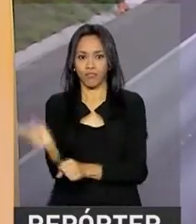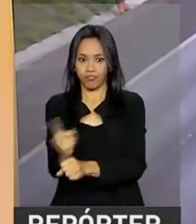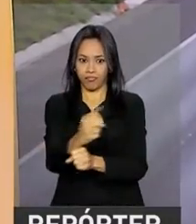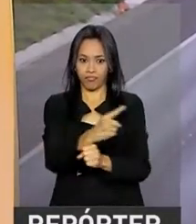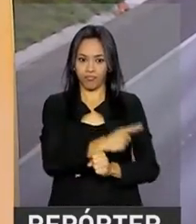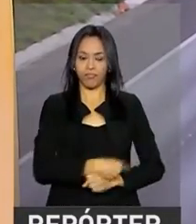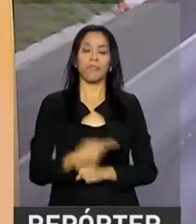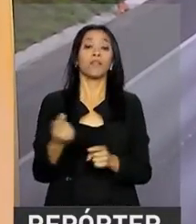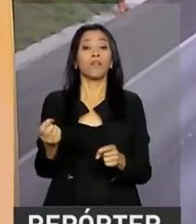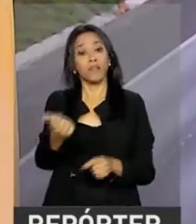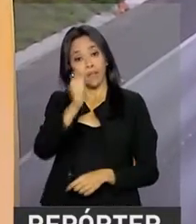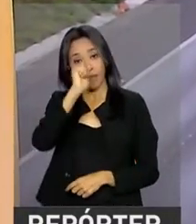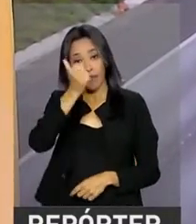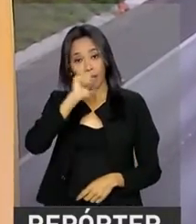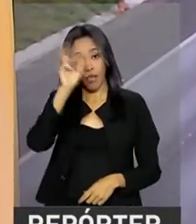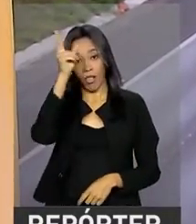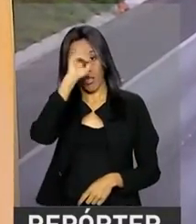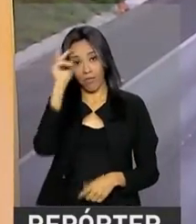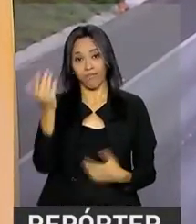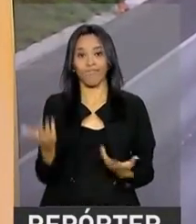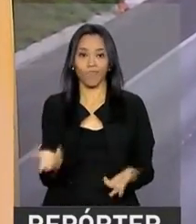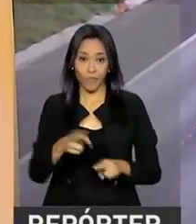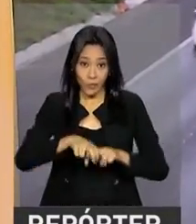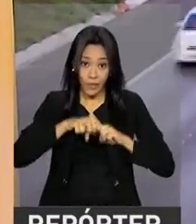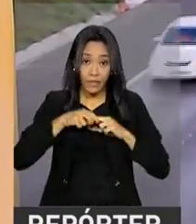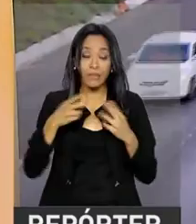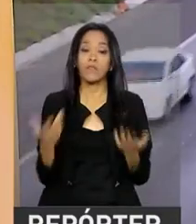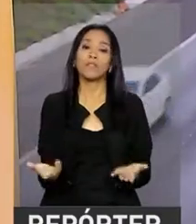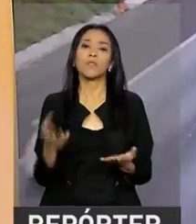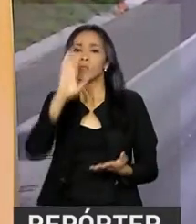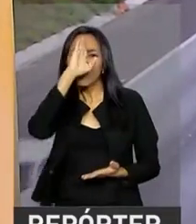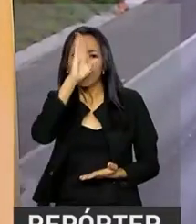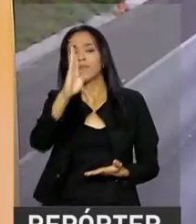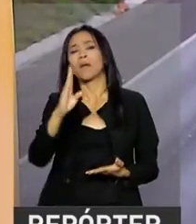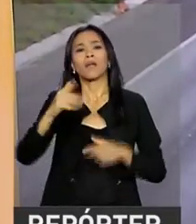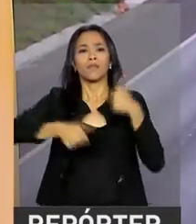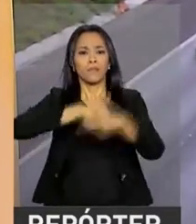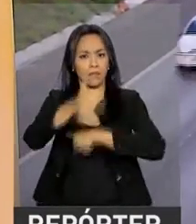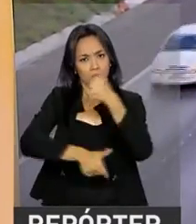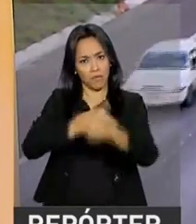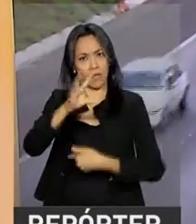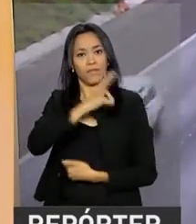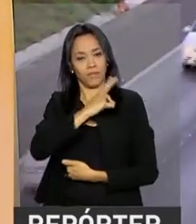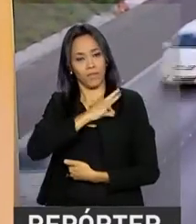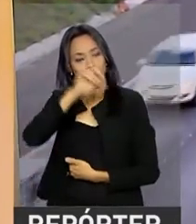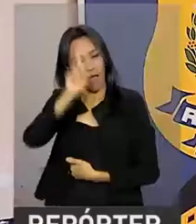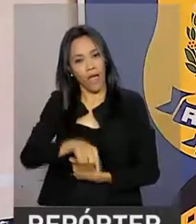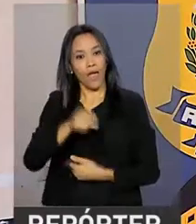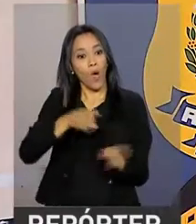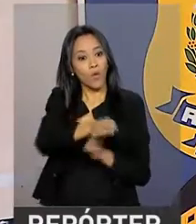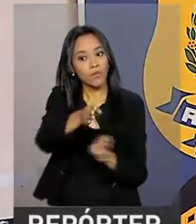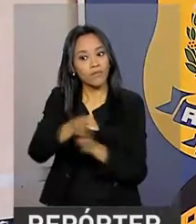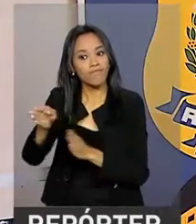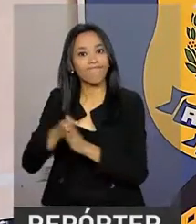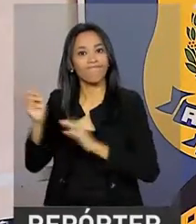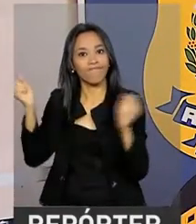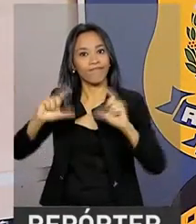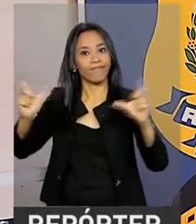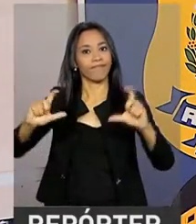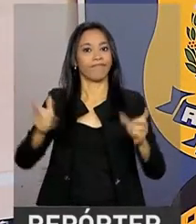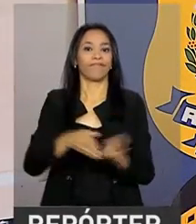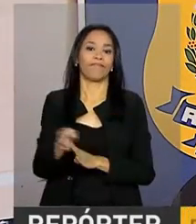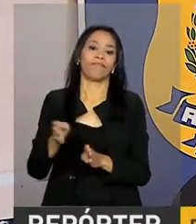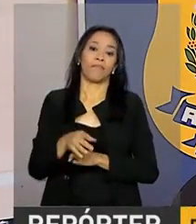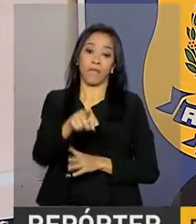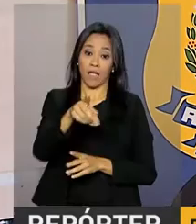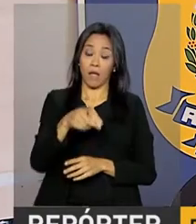do álcool antes de dirigir. E é justamente por isso que o objetivo principal das operações é a conscientização. Grande parte dos acidentes